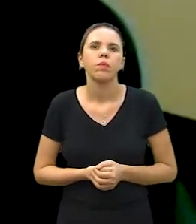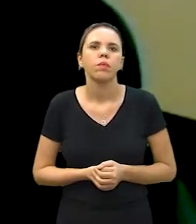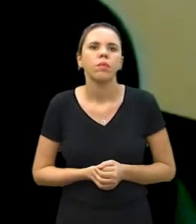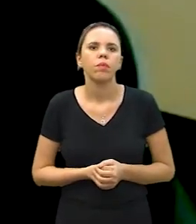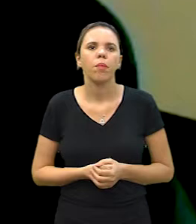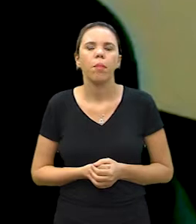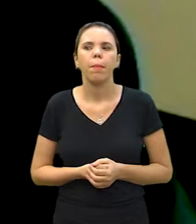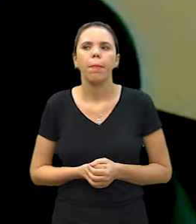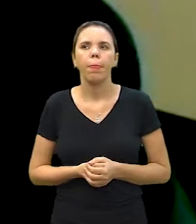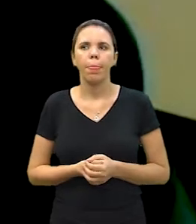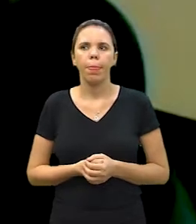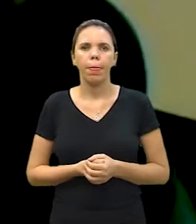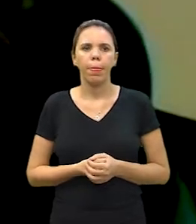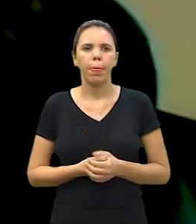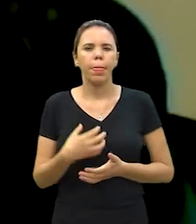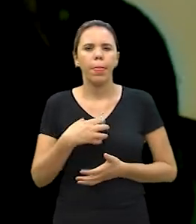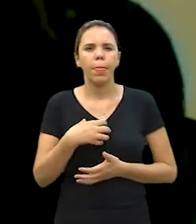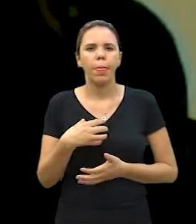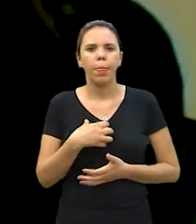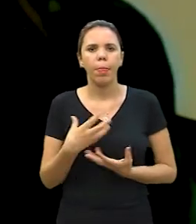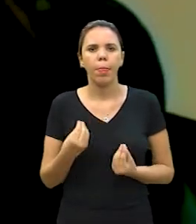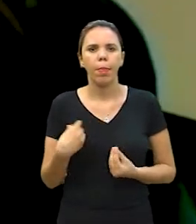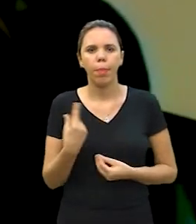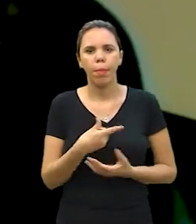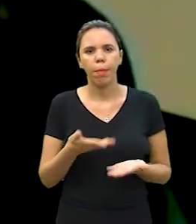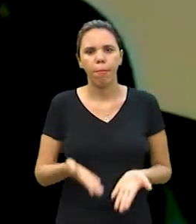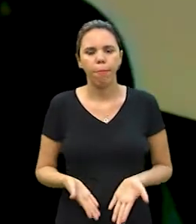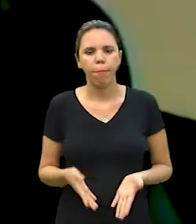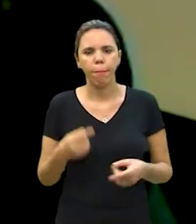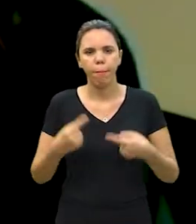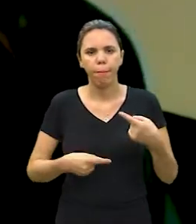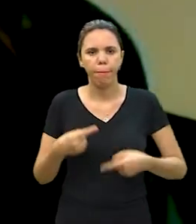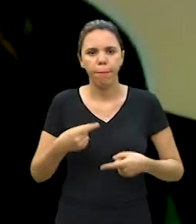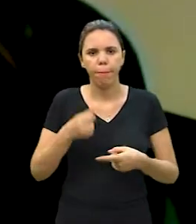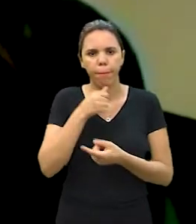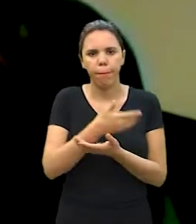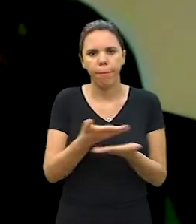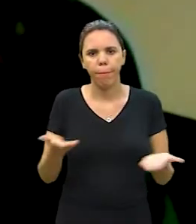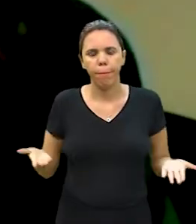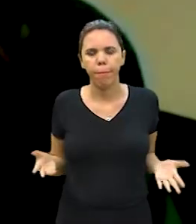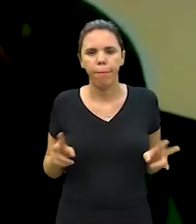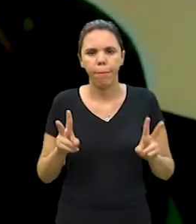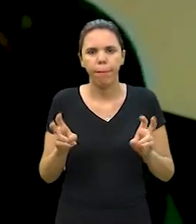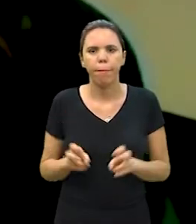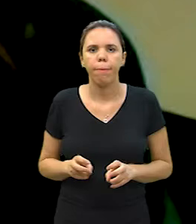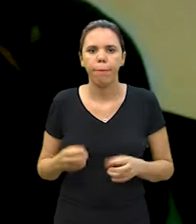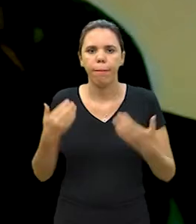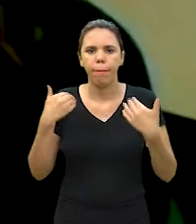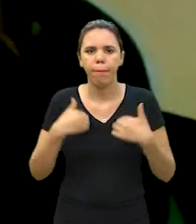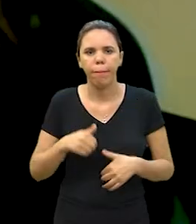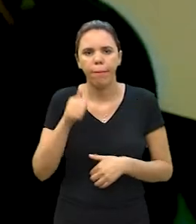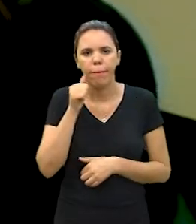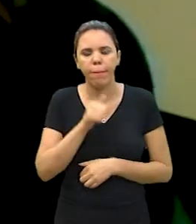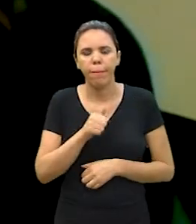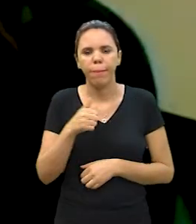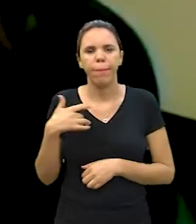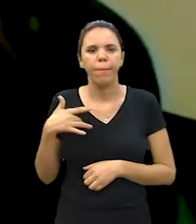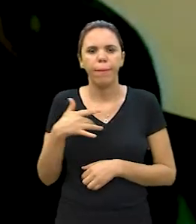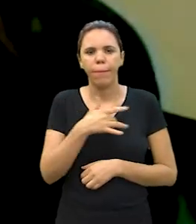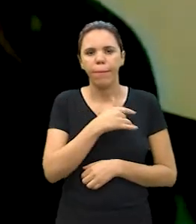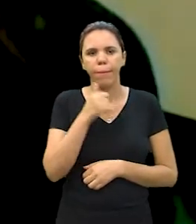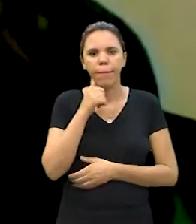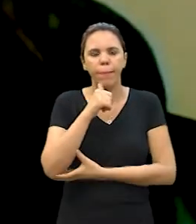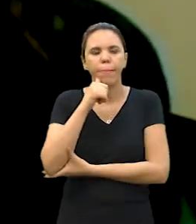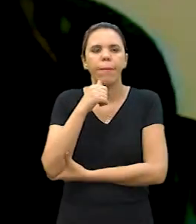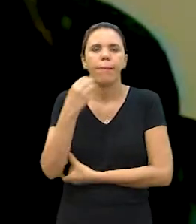né? E toca muito para nós a discussão aqui das mulheres, essa questão do corpo da mulher, da